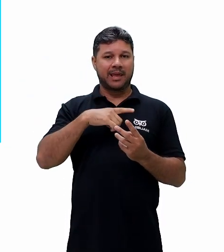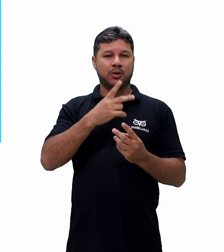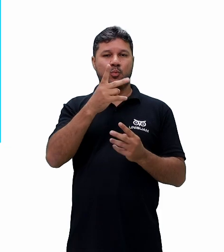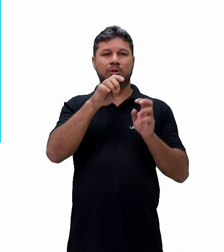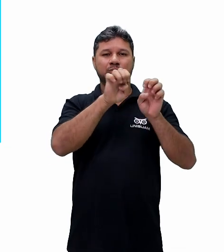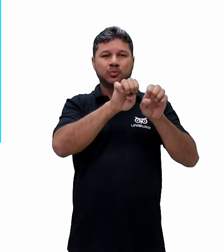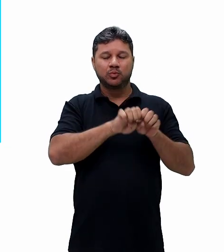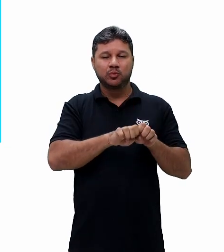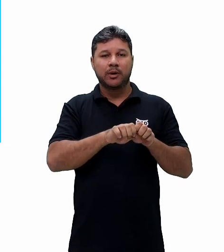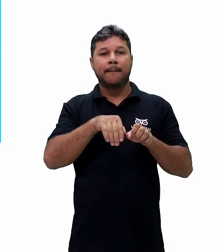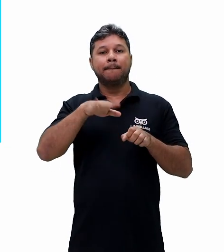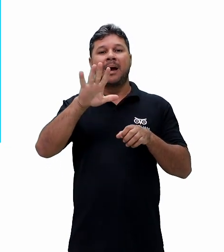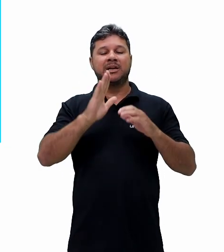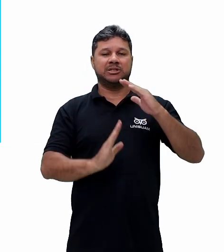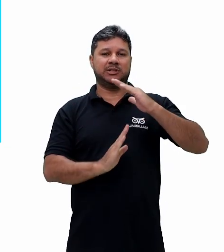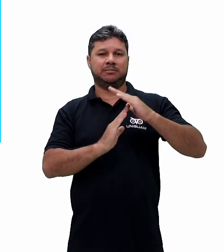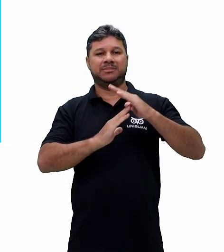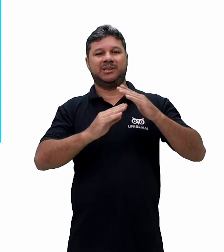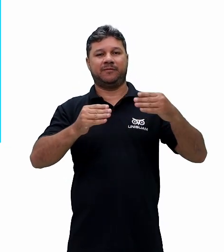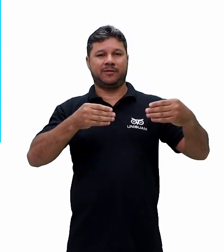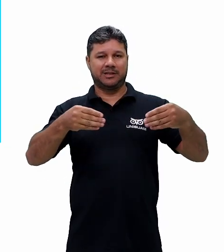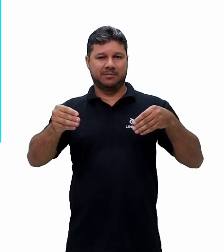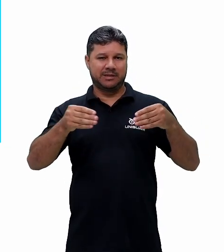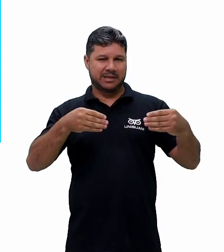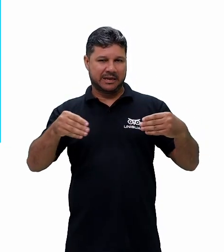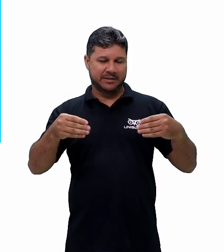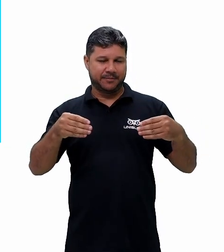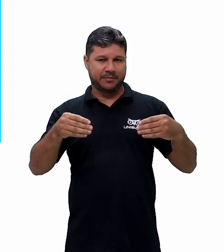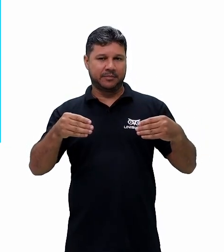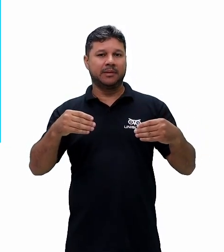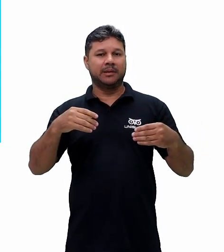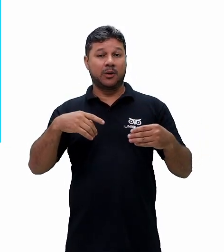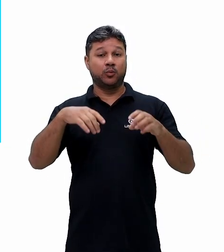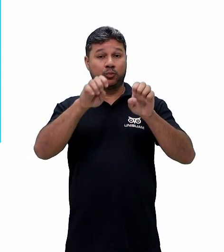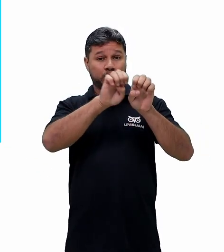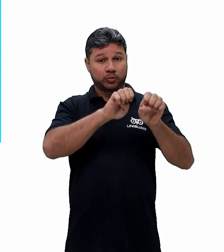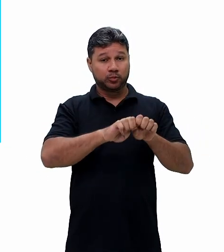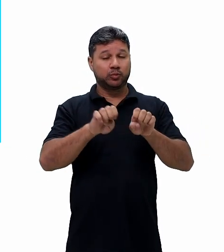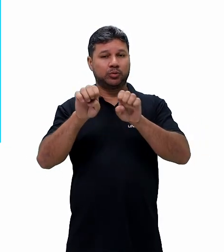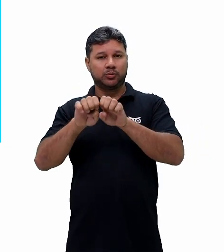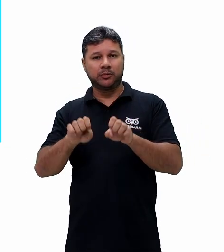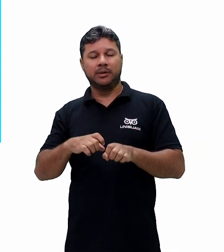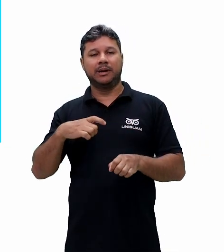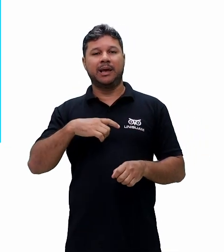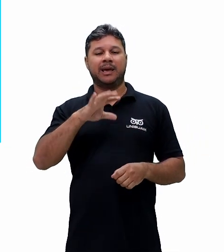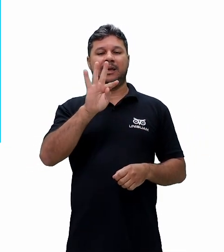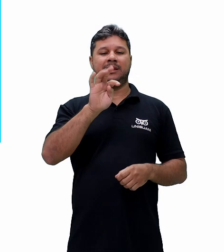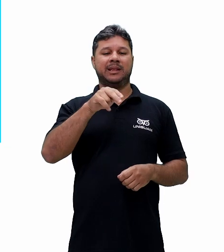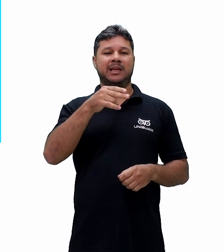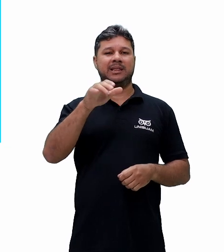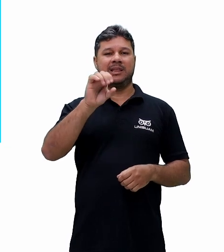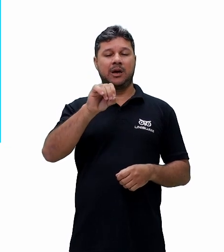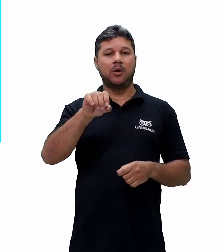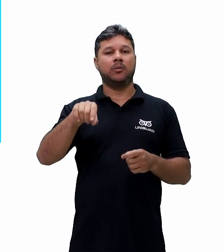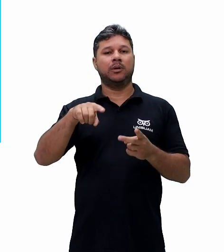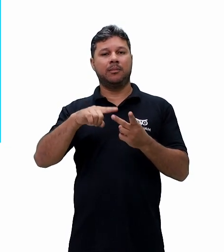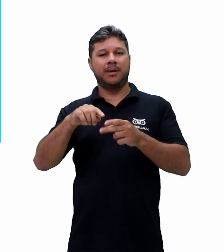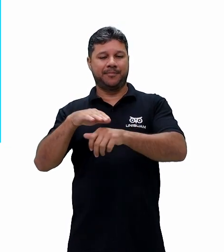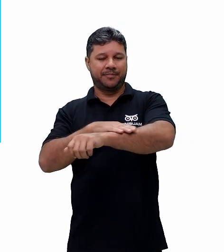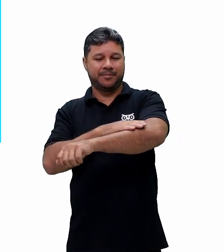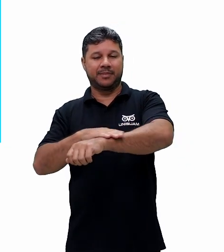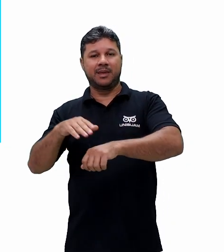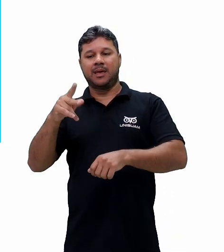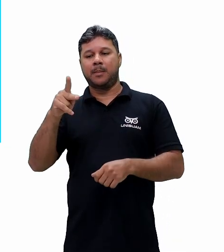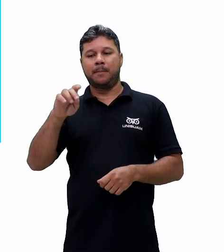mais limitam a flexibilidade. Além dessas duas estruturas, nós temos o tendão e a pele. Mas a